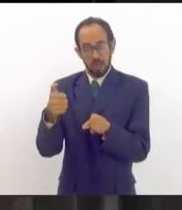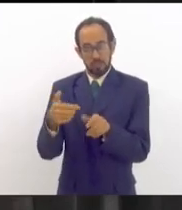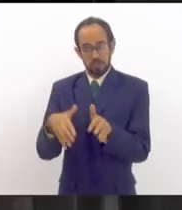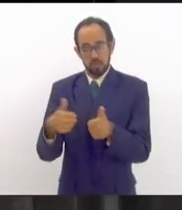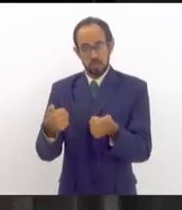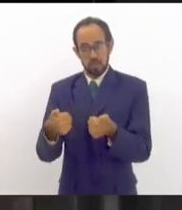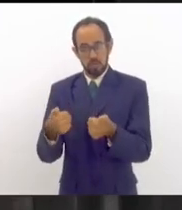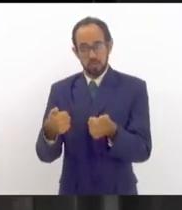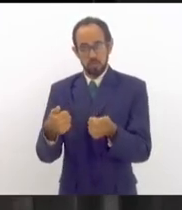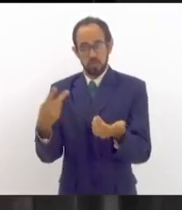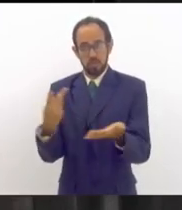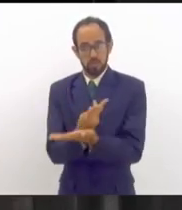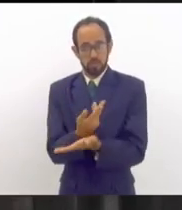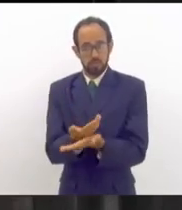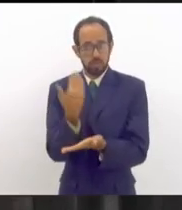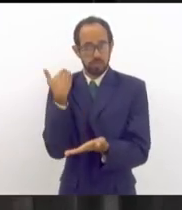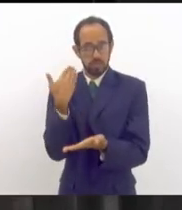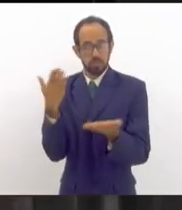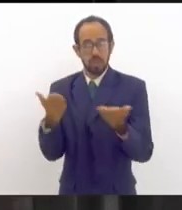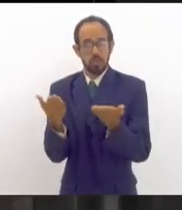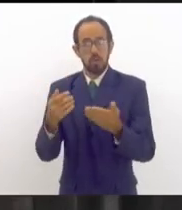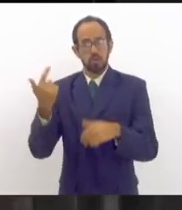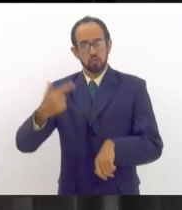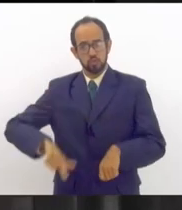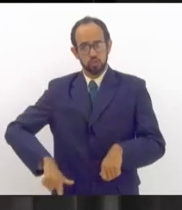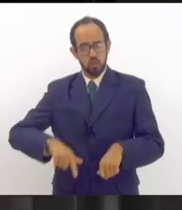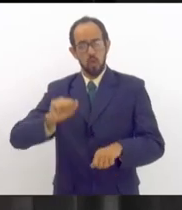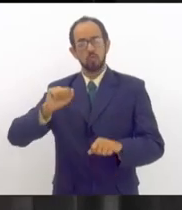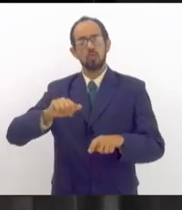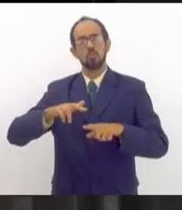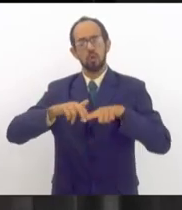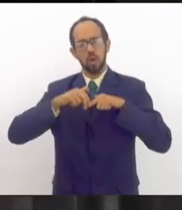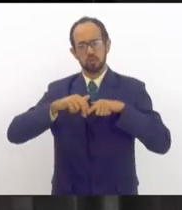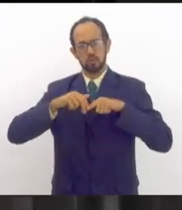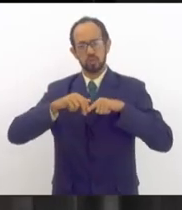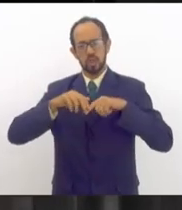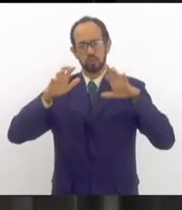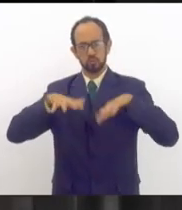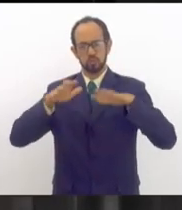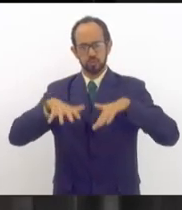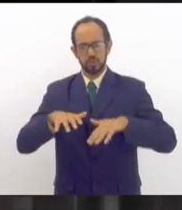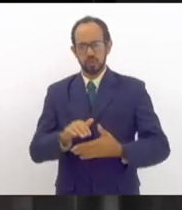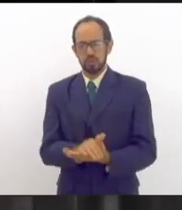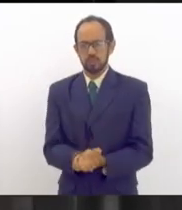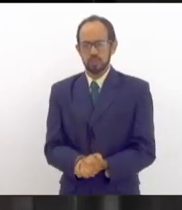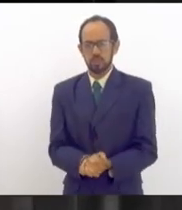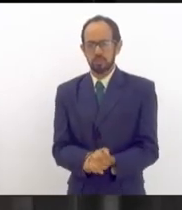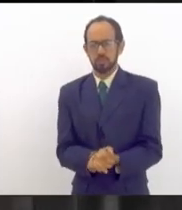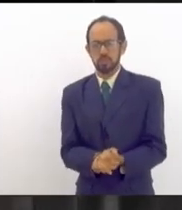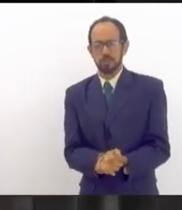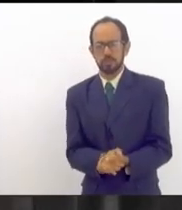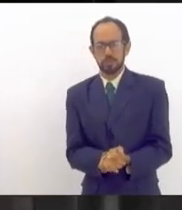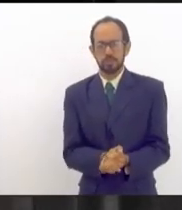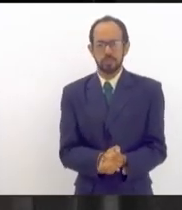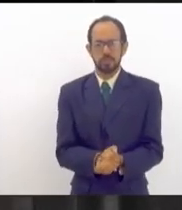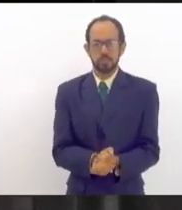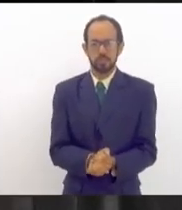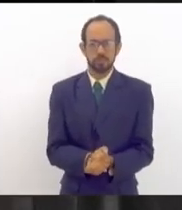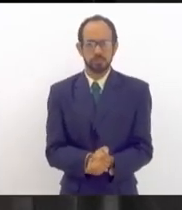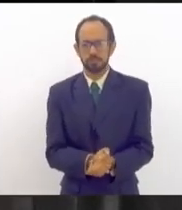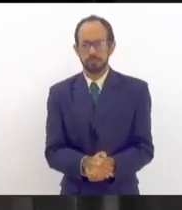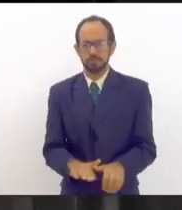agora se abateu por uma nova tragédia ontem por conta das chuvas então eu quero usar esse espaço aqui para pedir